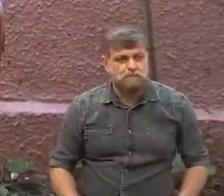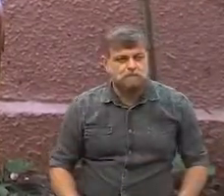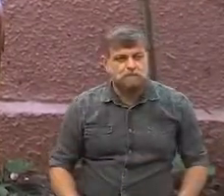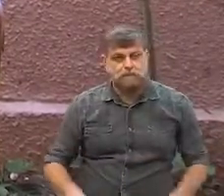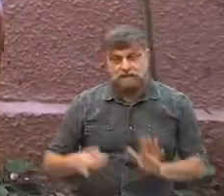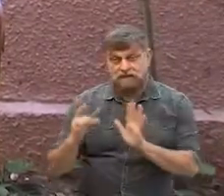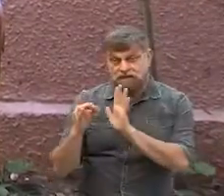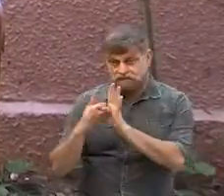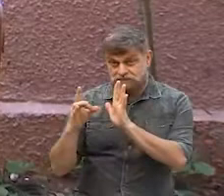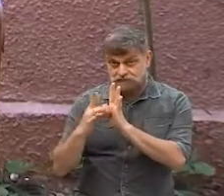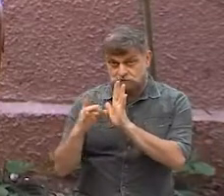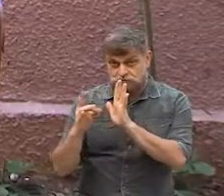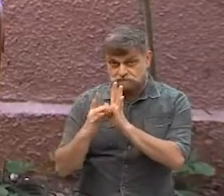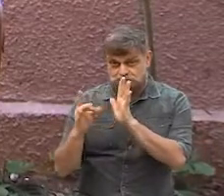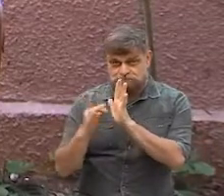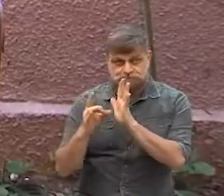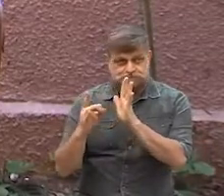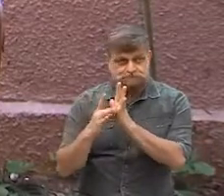vidro